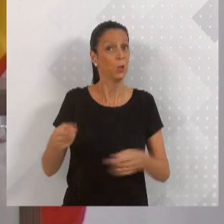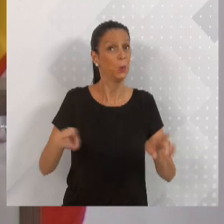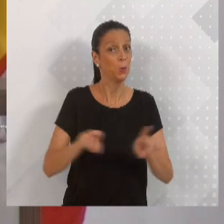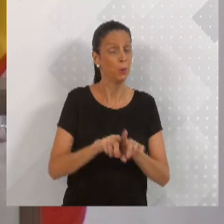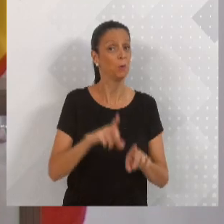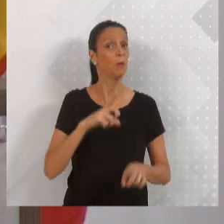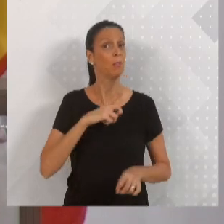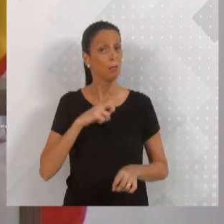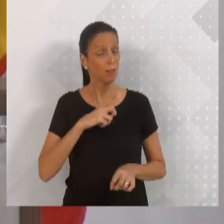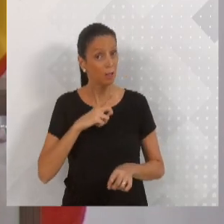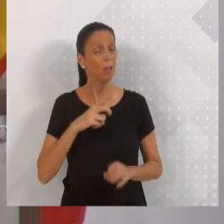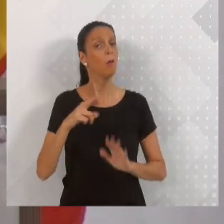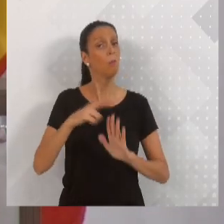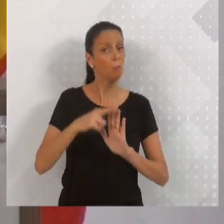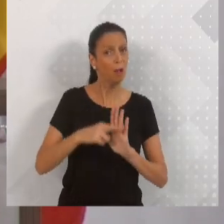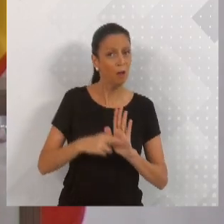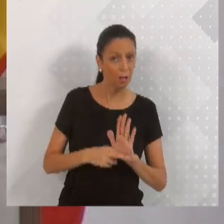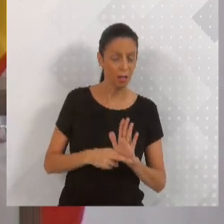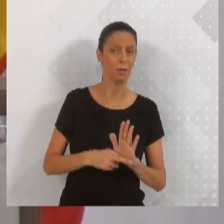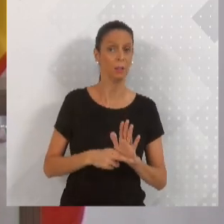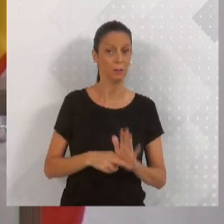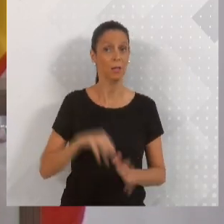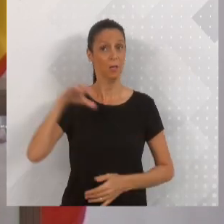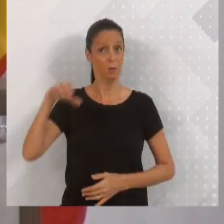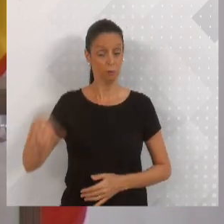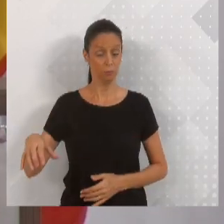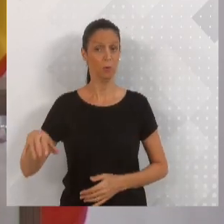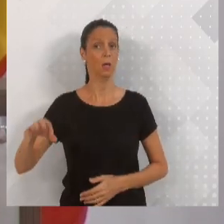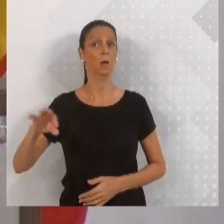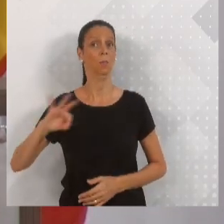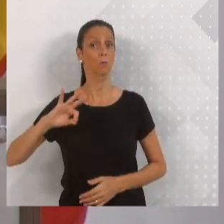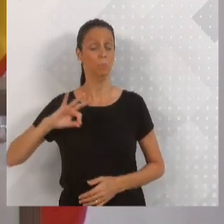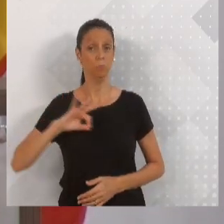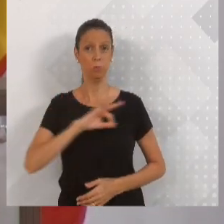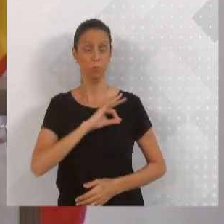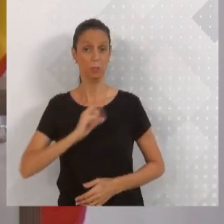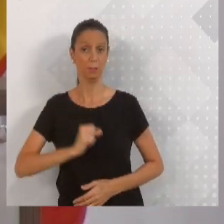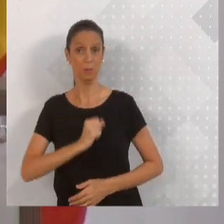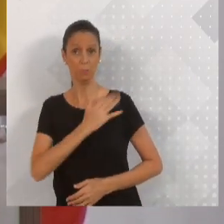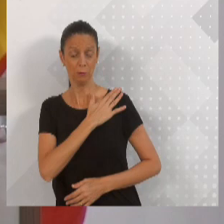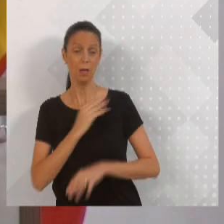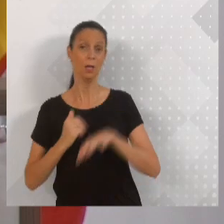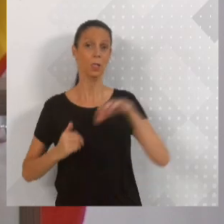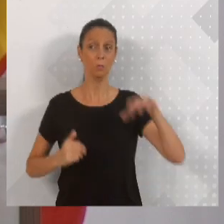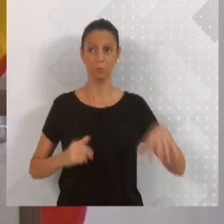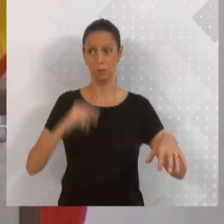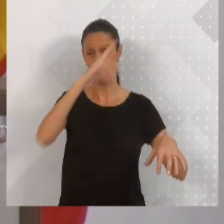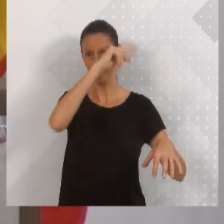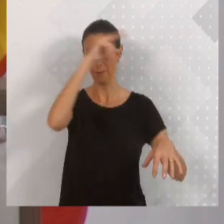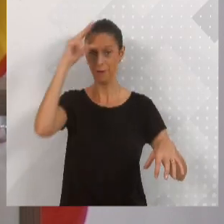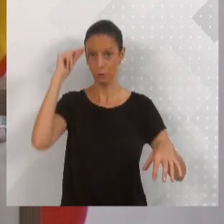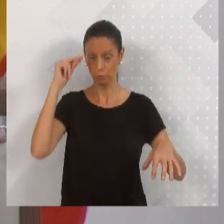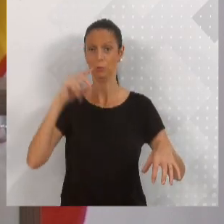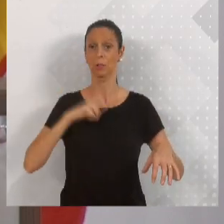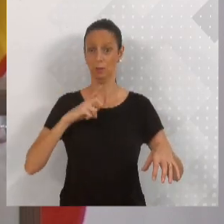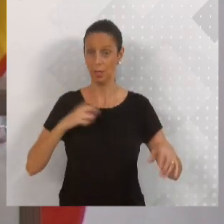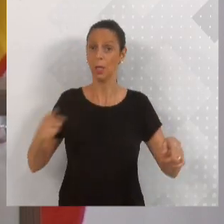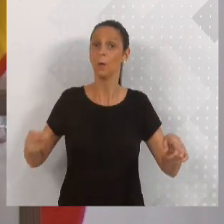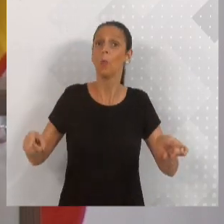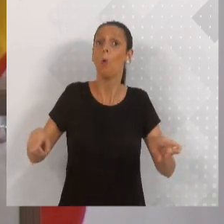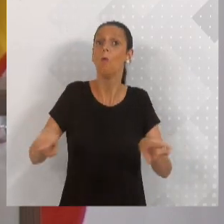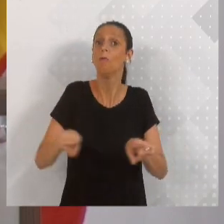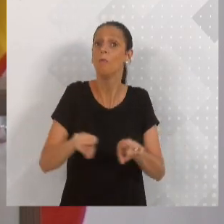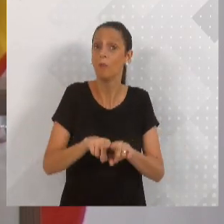previsões tanto por parte da Polícia Militar quanto por parte da prefeitura esse convênio foi